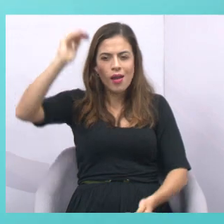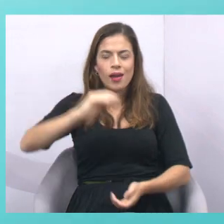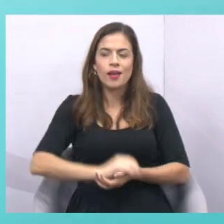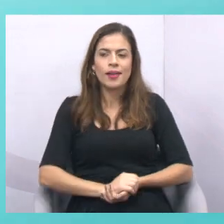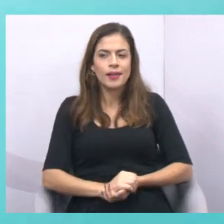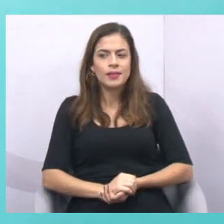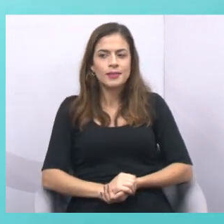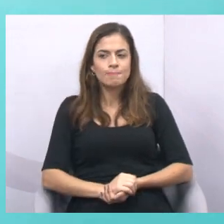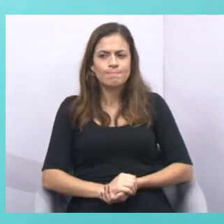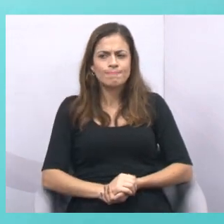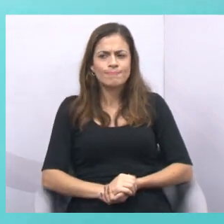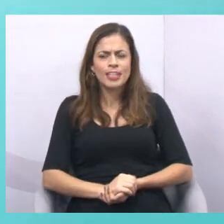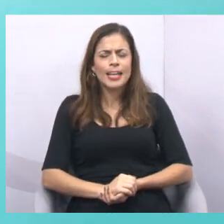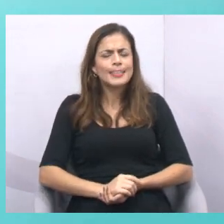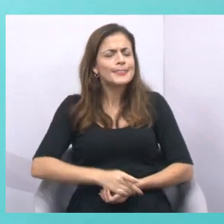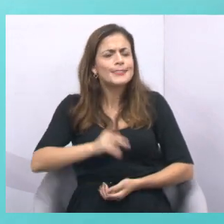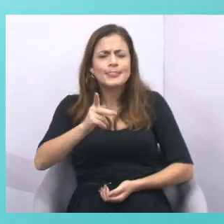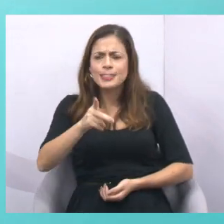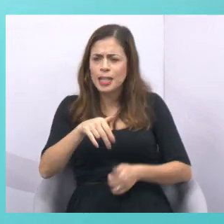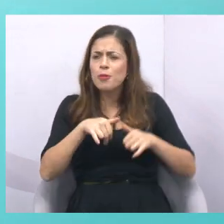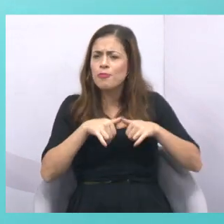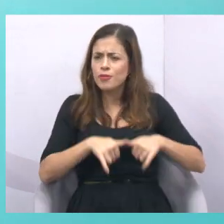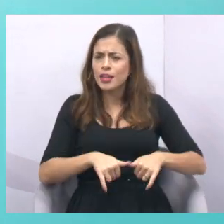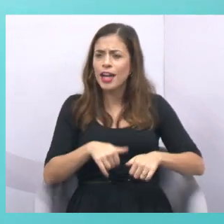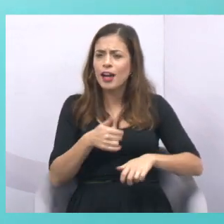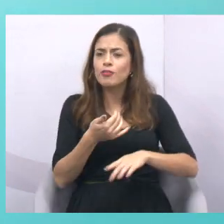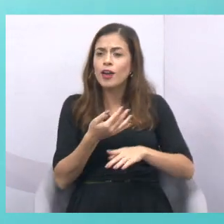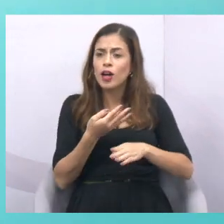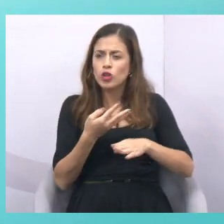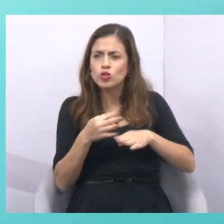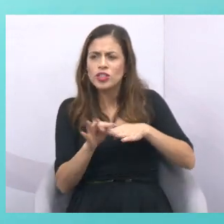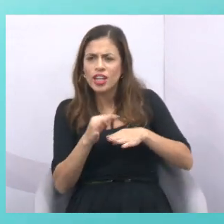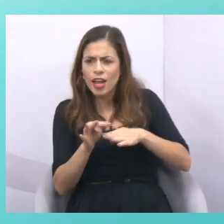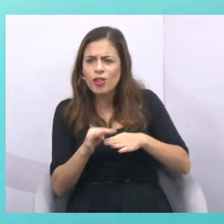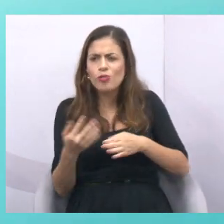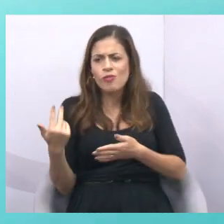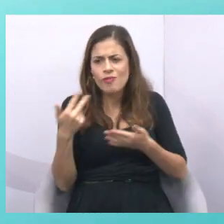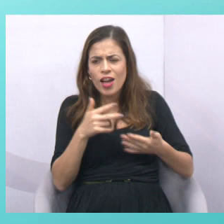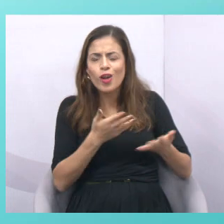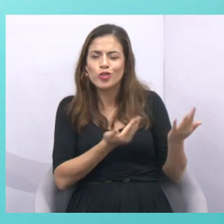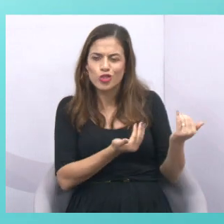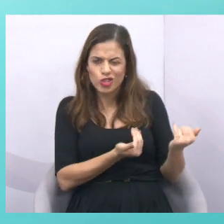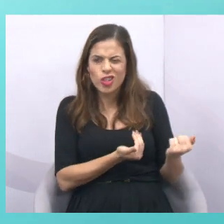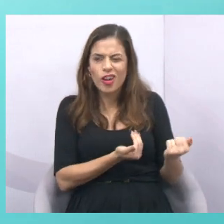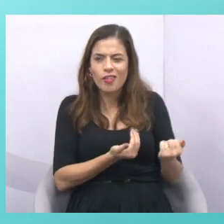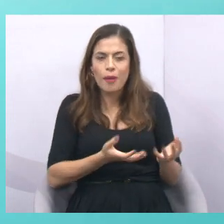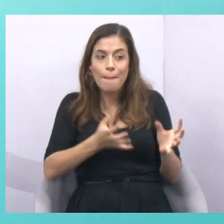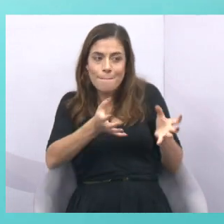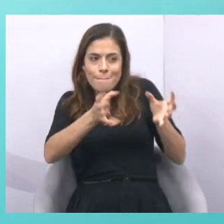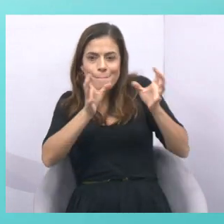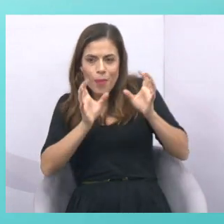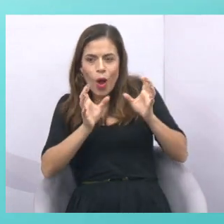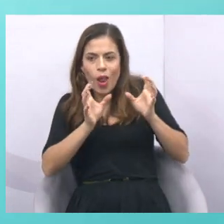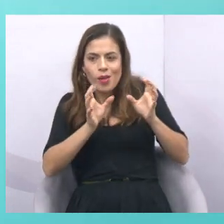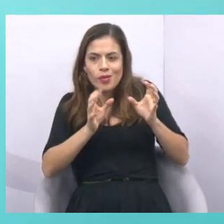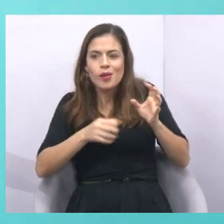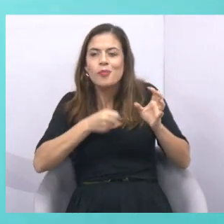depois dos treinos, a gente sempre ficava, e eu sempre ficava pegando bola. Os mais jovens sempre ficavam pegando bola para os mais velhos,